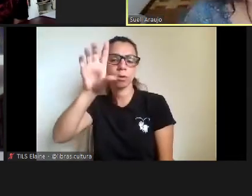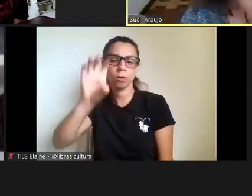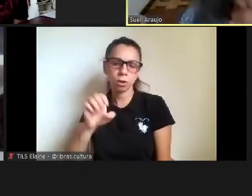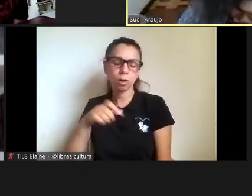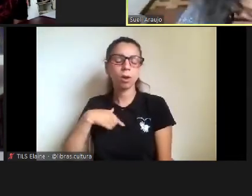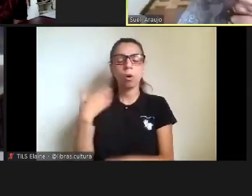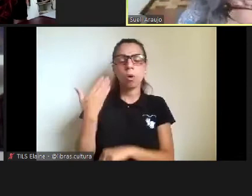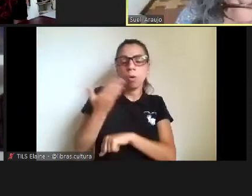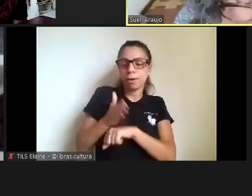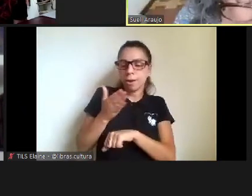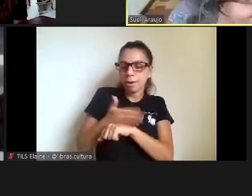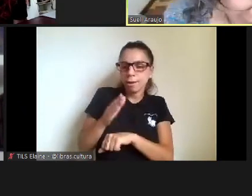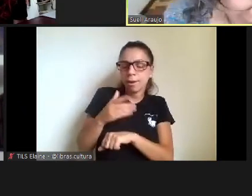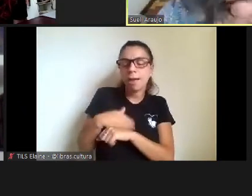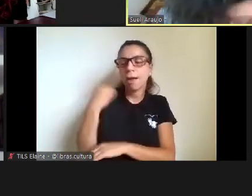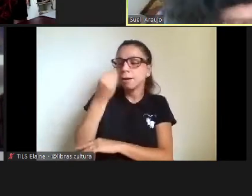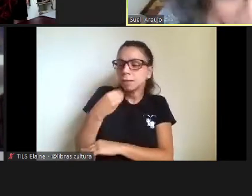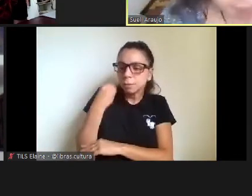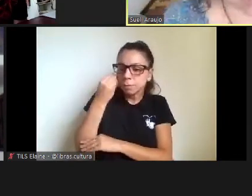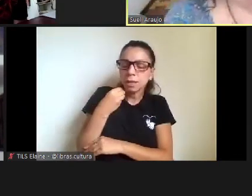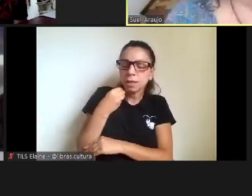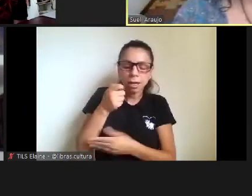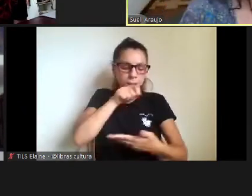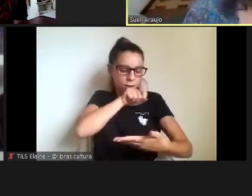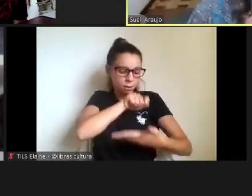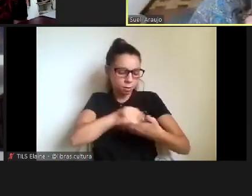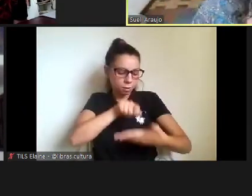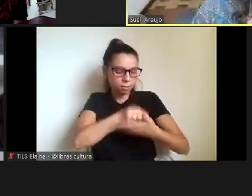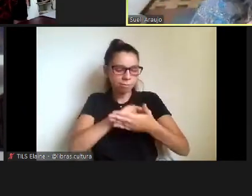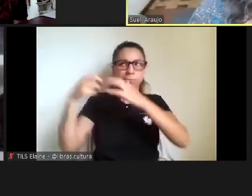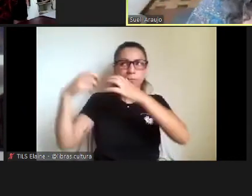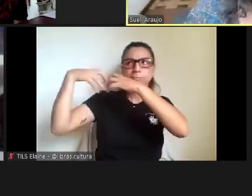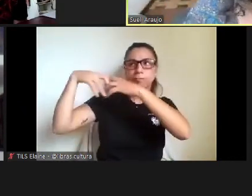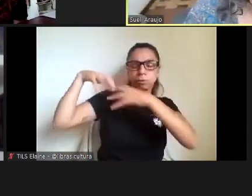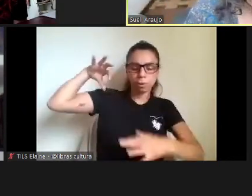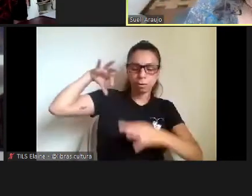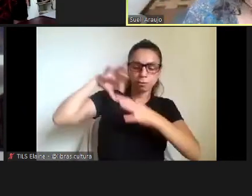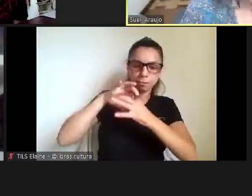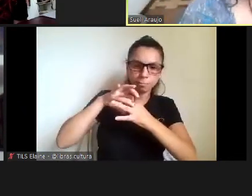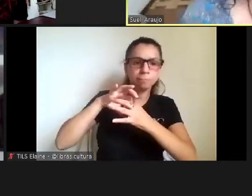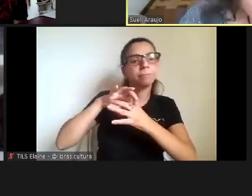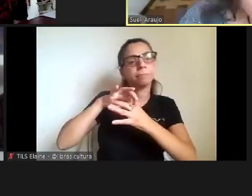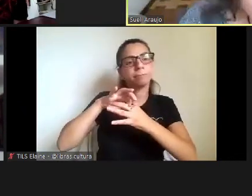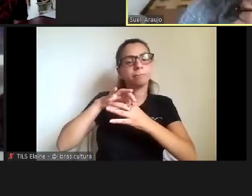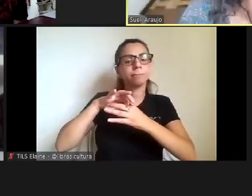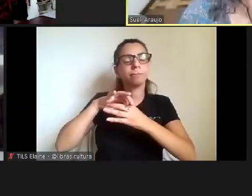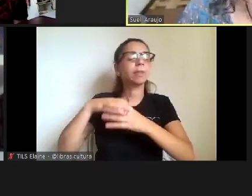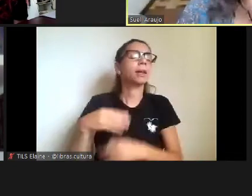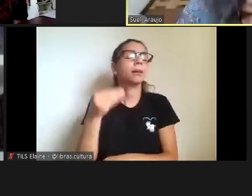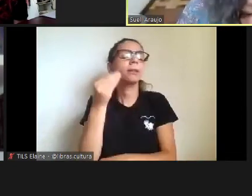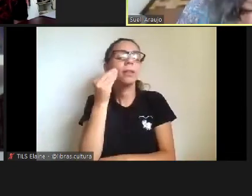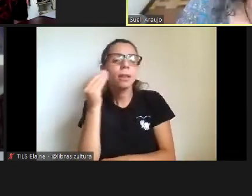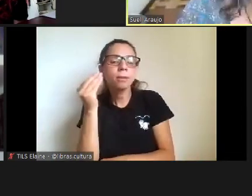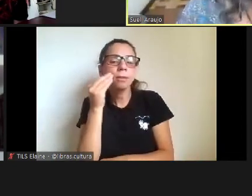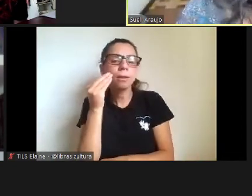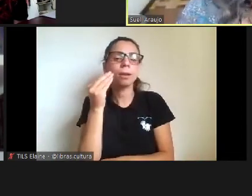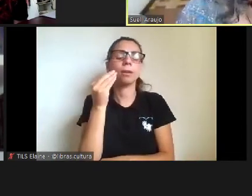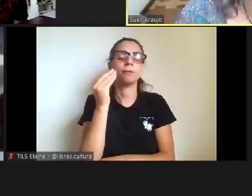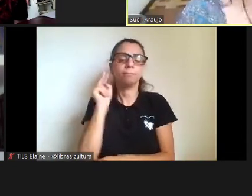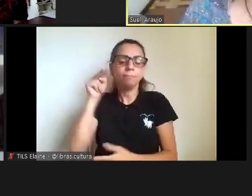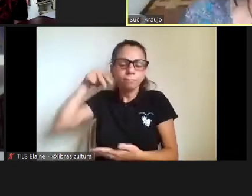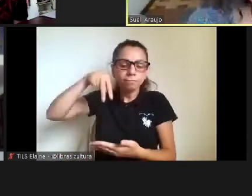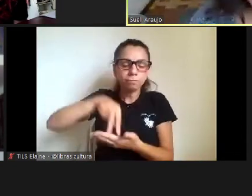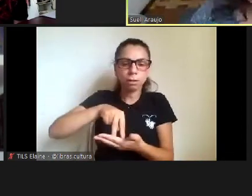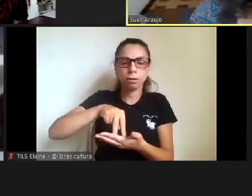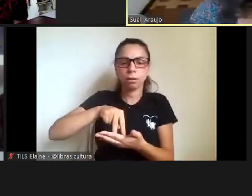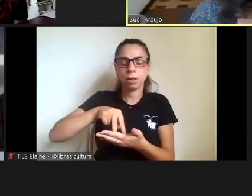experiência simultânea de escrita e de pensamento. Trata-se de tentar-se, de pôr-se em jogo,